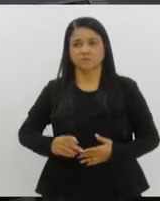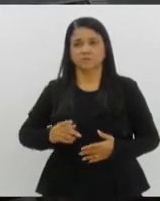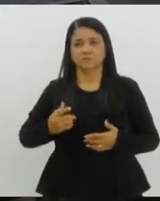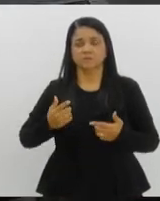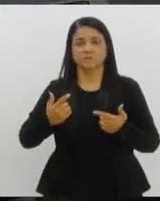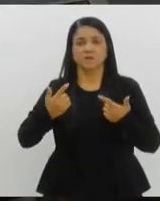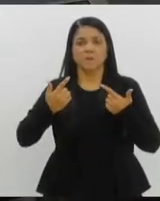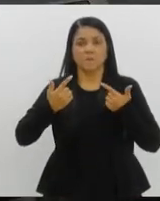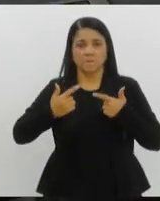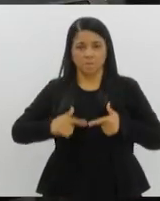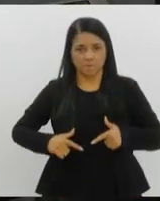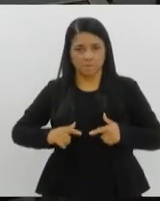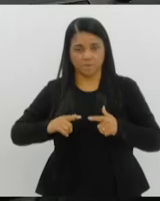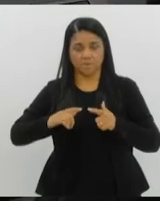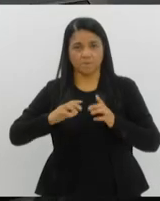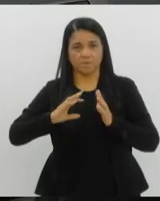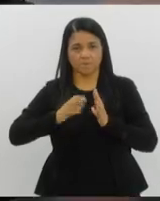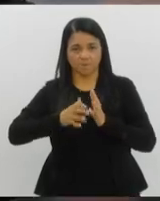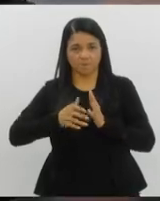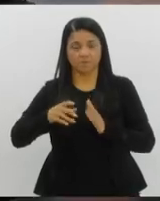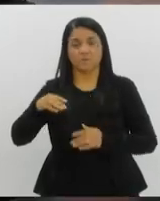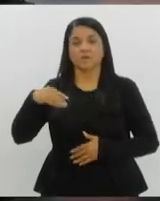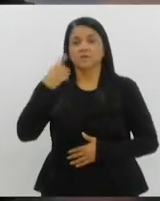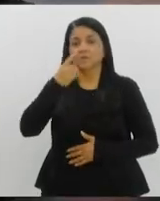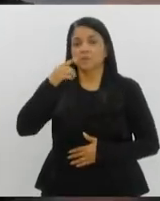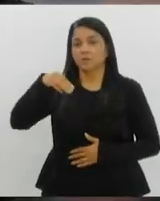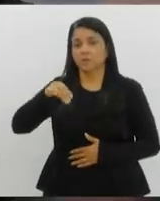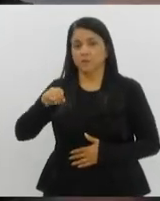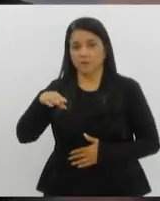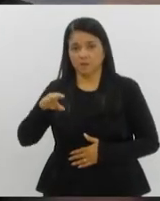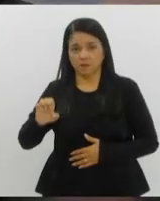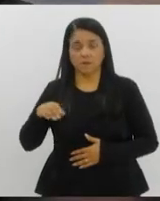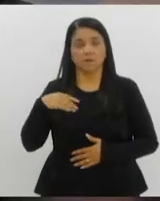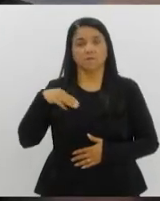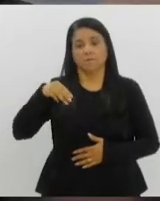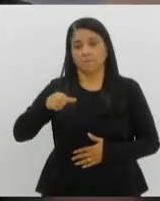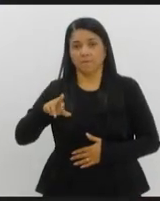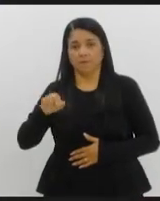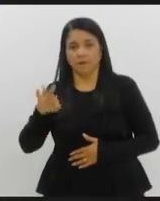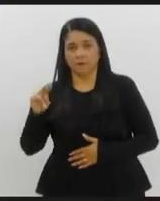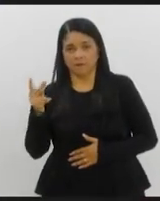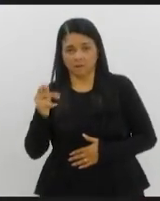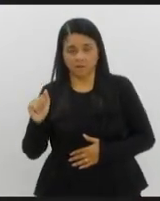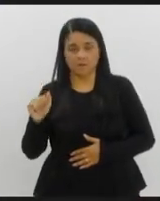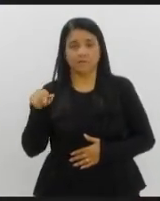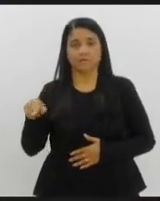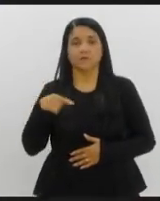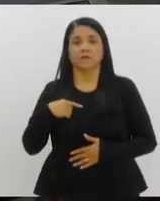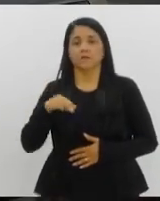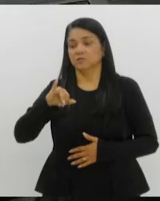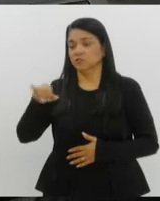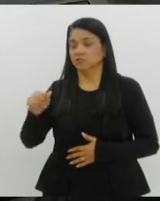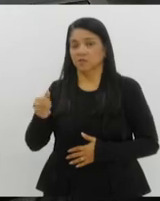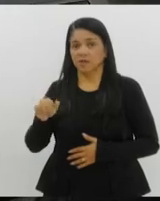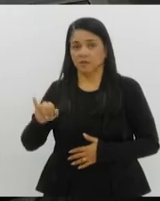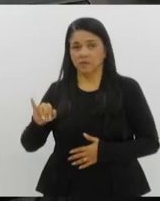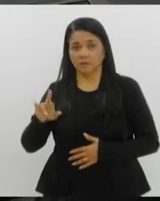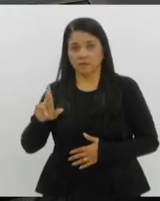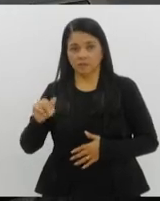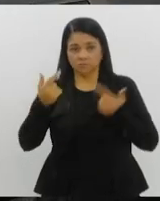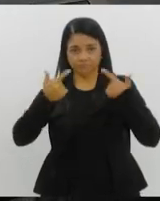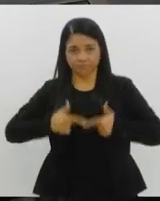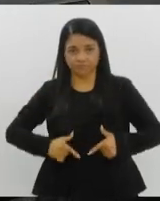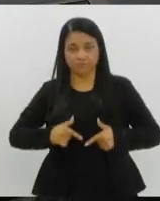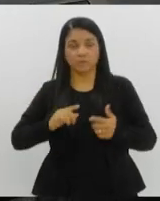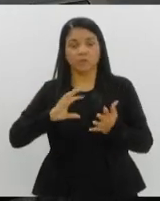Marta Rocha, deputado Mink, contrário, Verônica Lima, Jari, abstenção. Voto contrário da bancada do pessoal, senhor presidente.